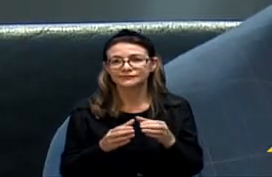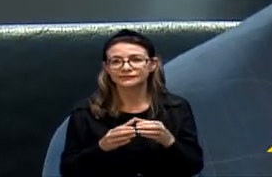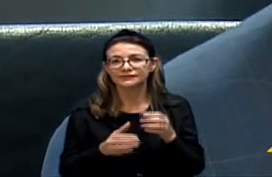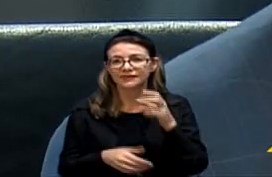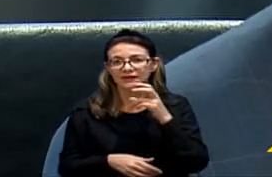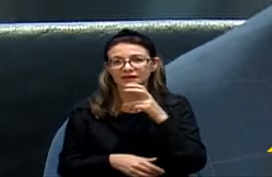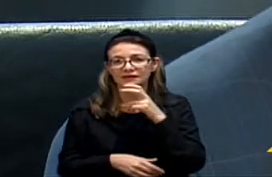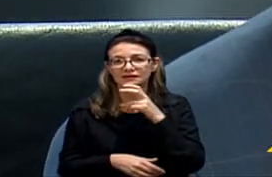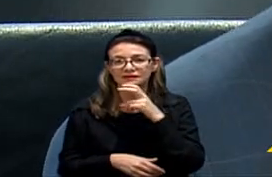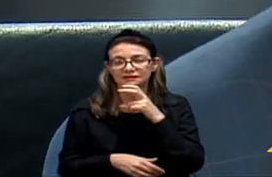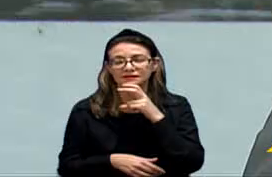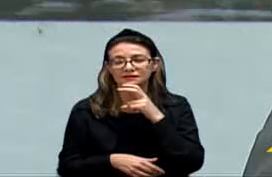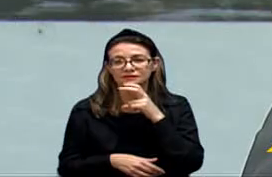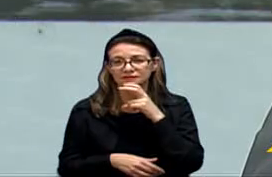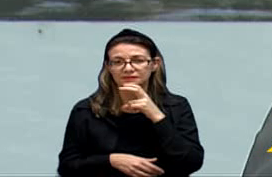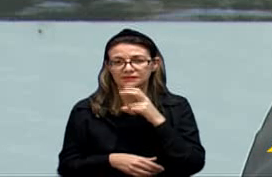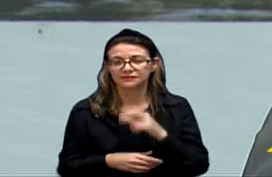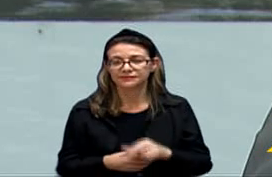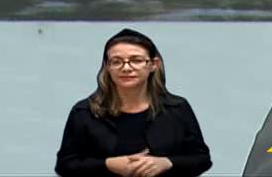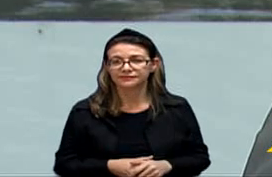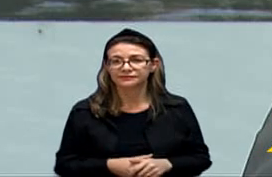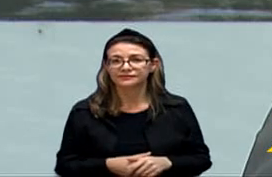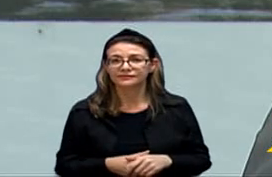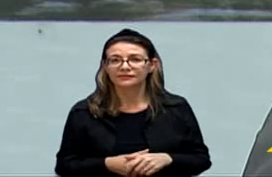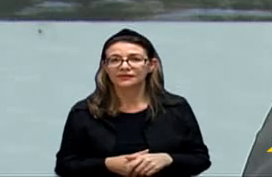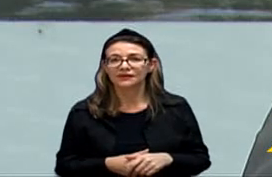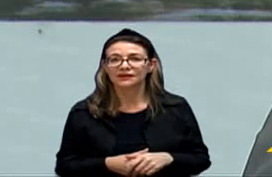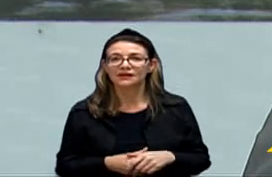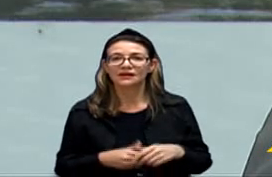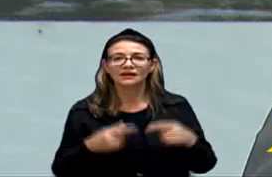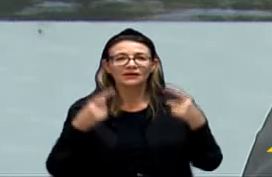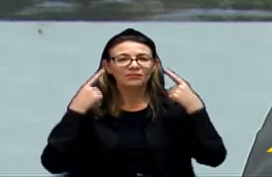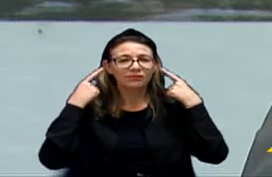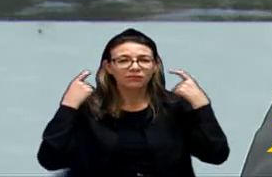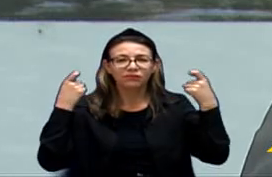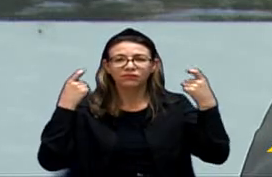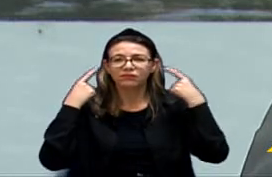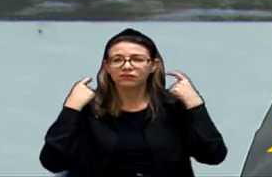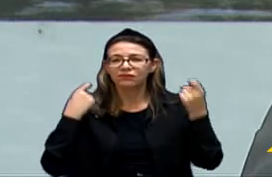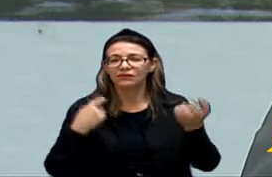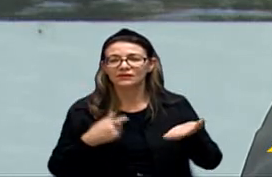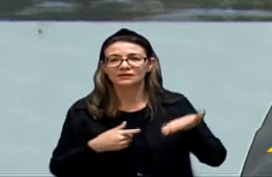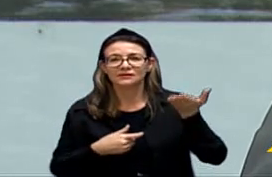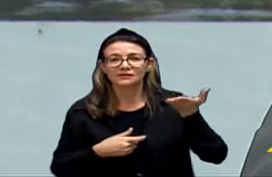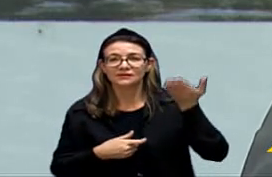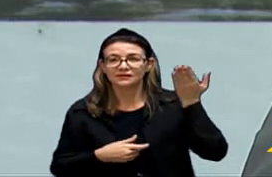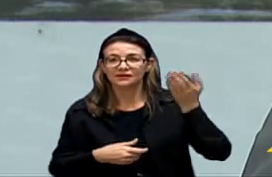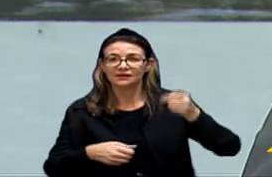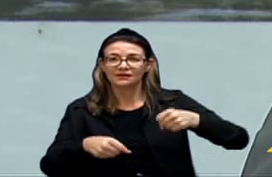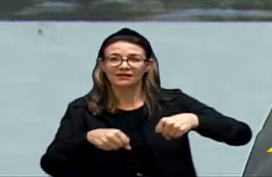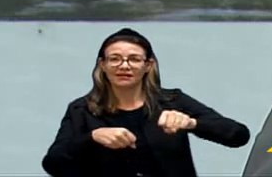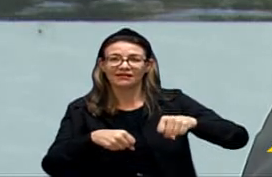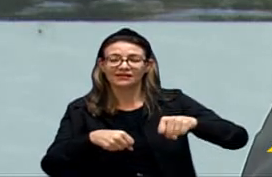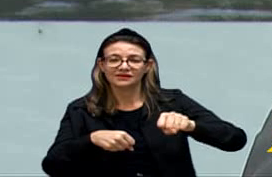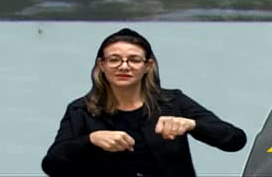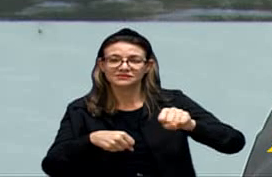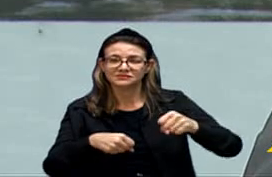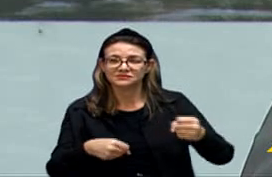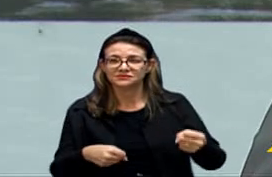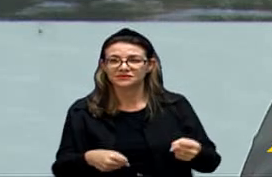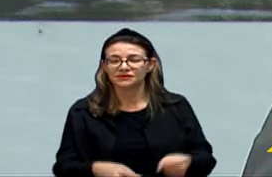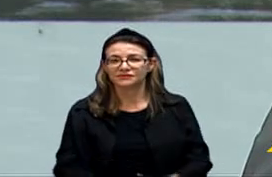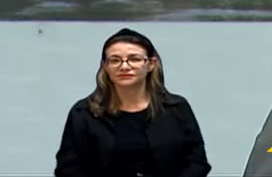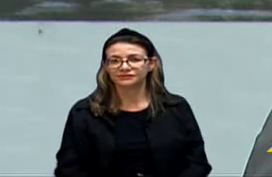disciplinamento que está sendo construído agora que é a poluição sonora através da da das dos escapamento das motos que eles falam que é